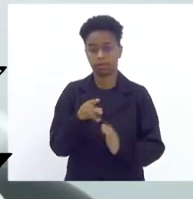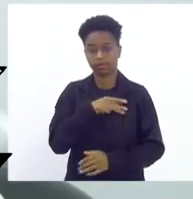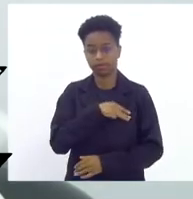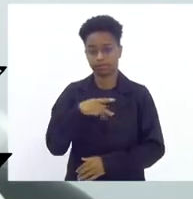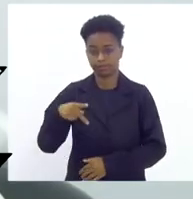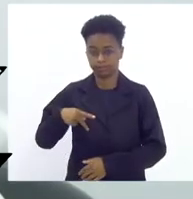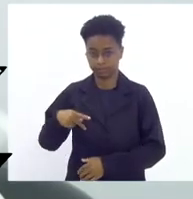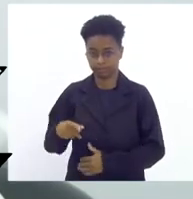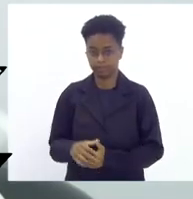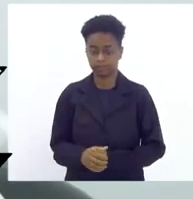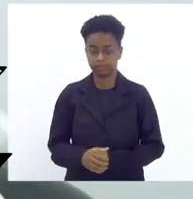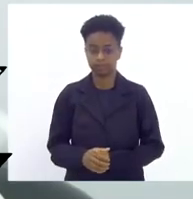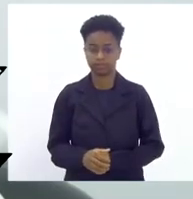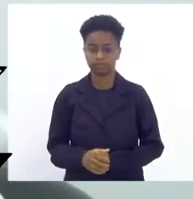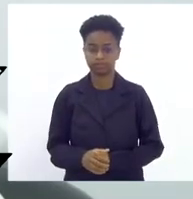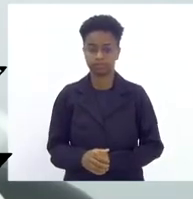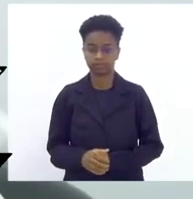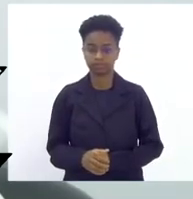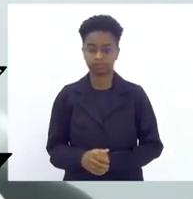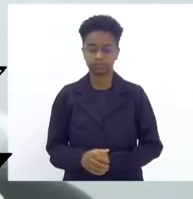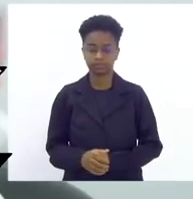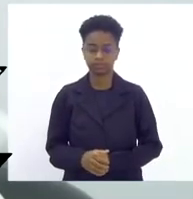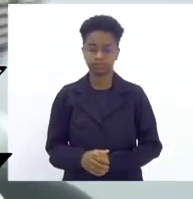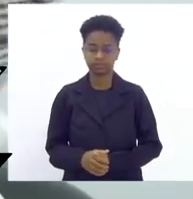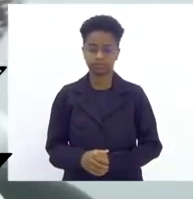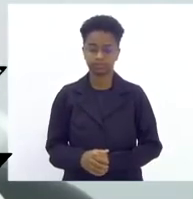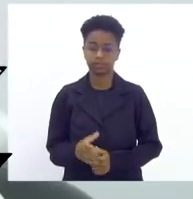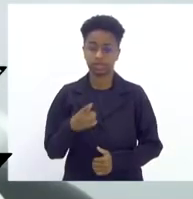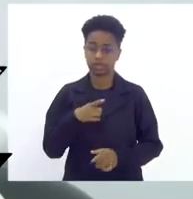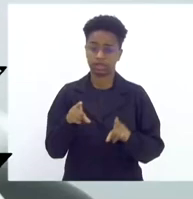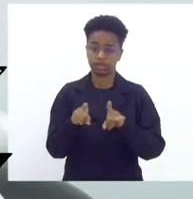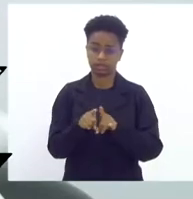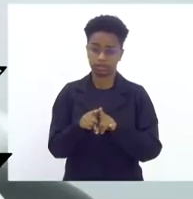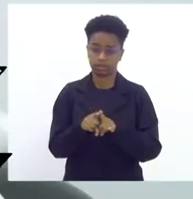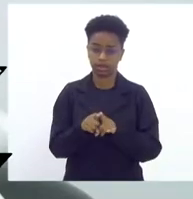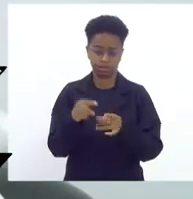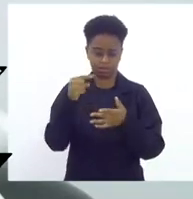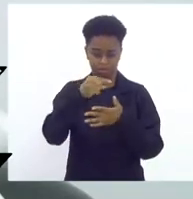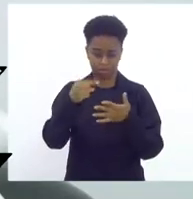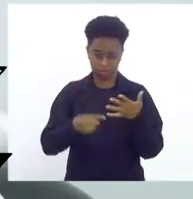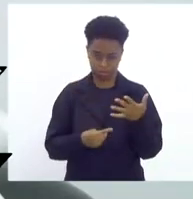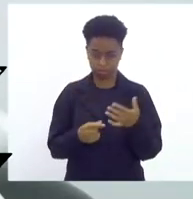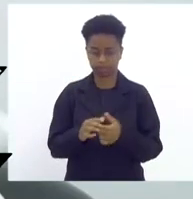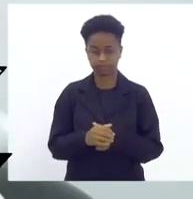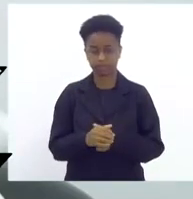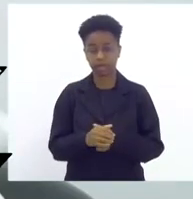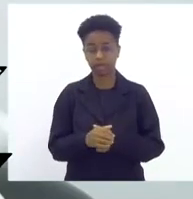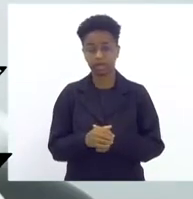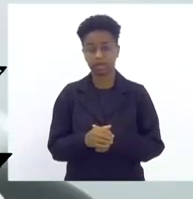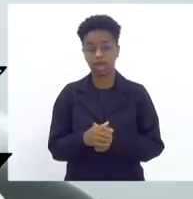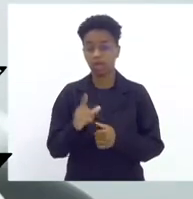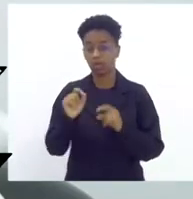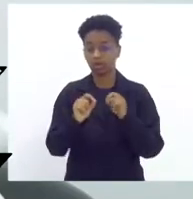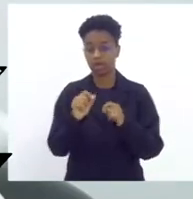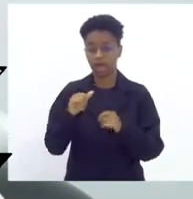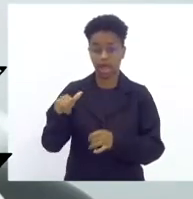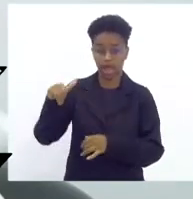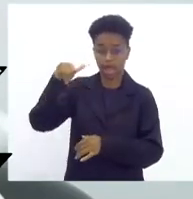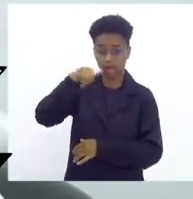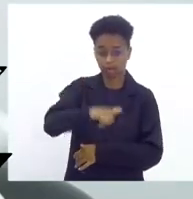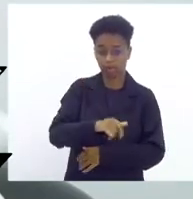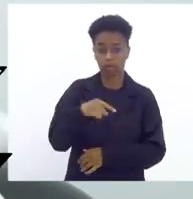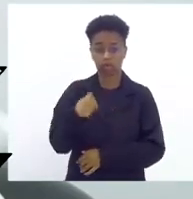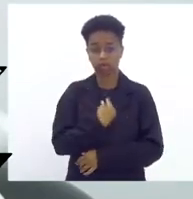parceria com seu conselho barbear também com a Defensoria Pública da União é exatamente nos aeroportos a gente está tentando